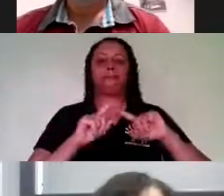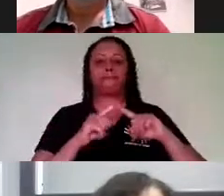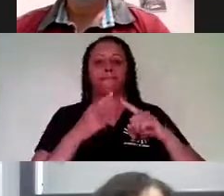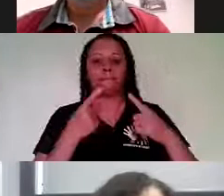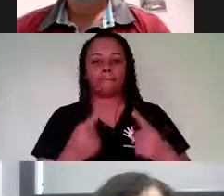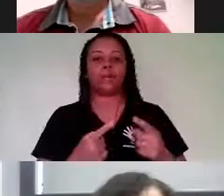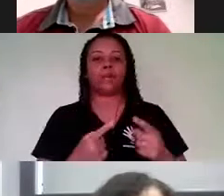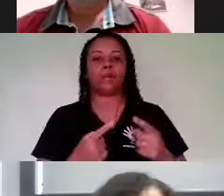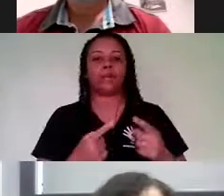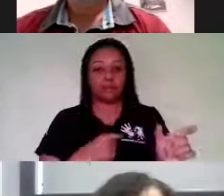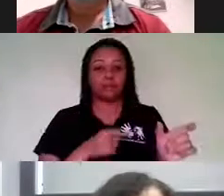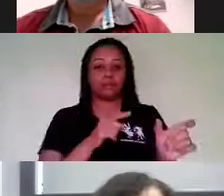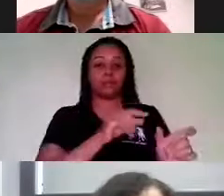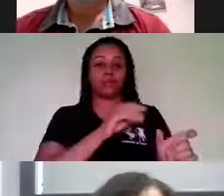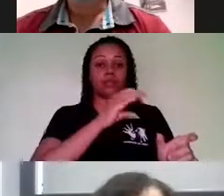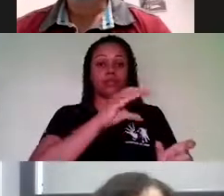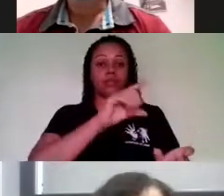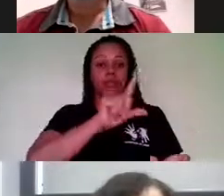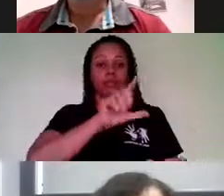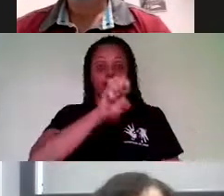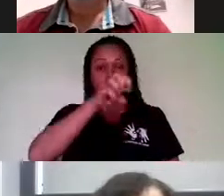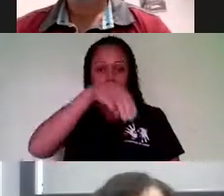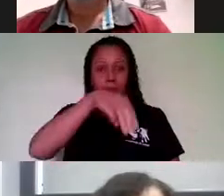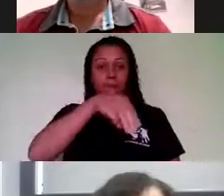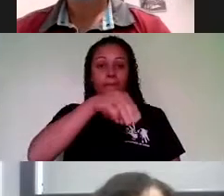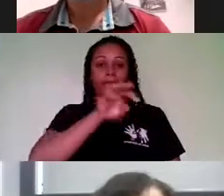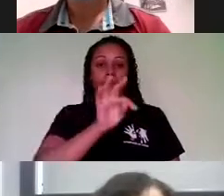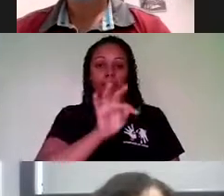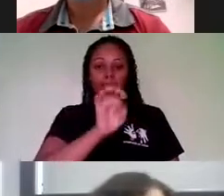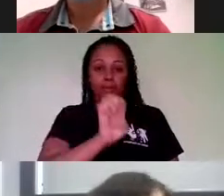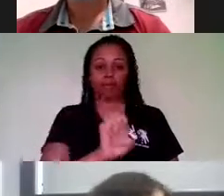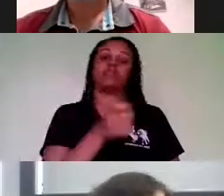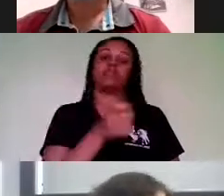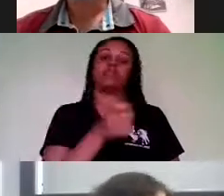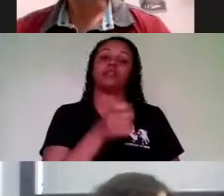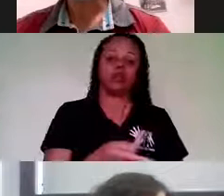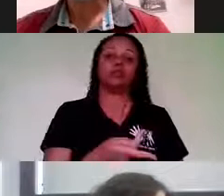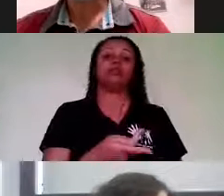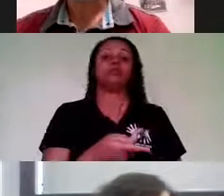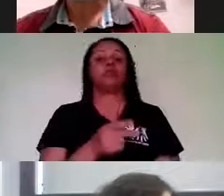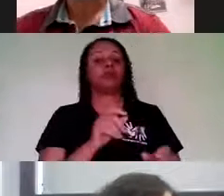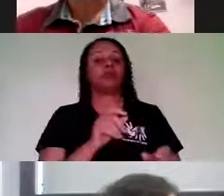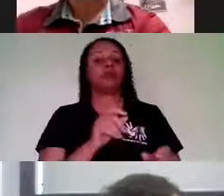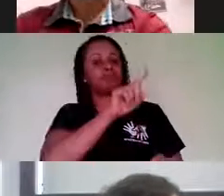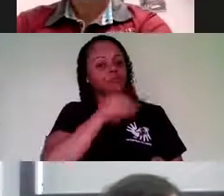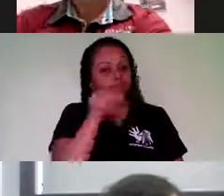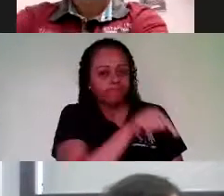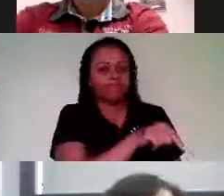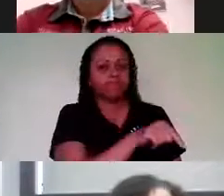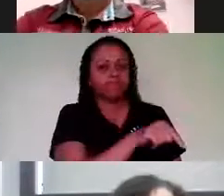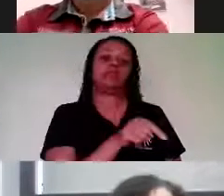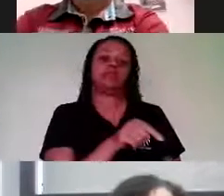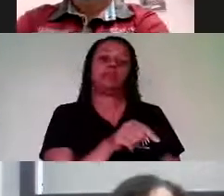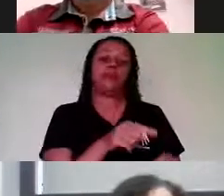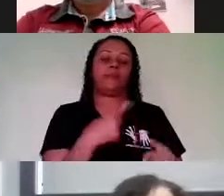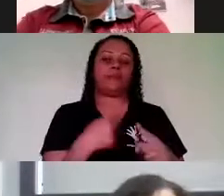Clemente mencionou, isso conseguiu ser retirado de pauta, mas não significa que a gente tem que, né, esquecer, tem que estar sempre o